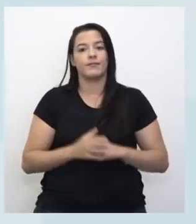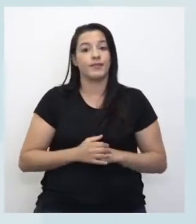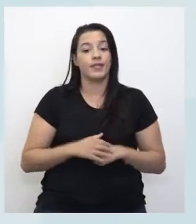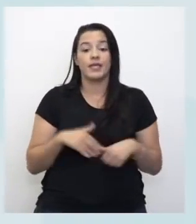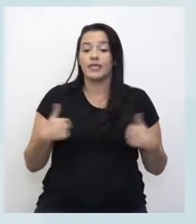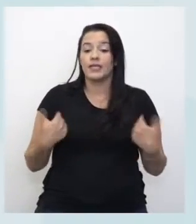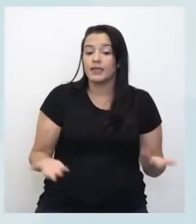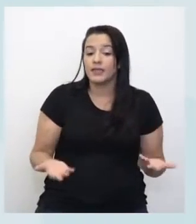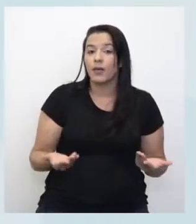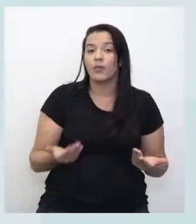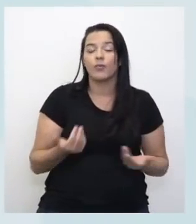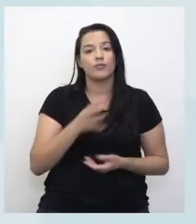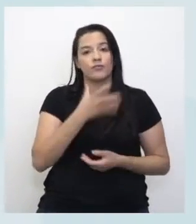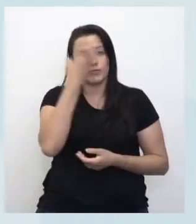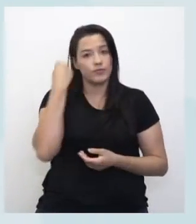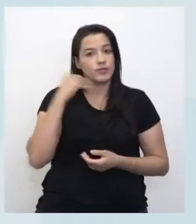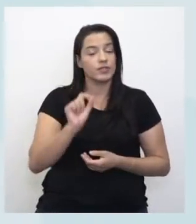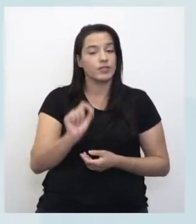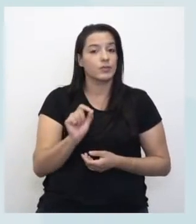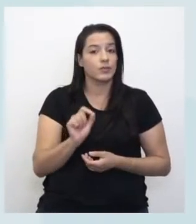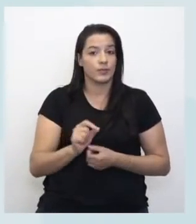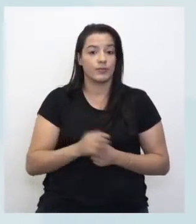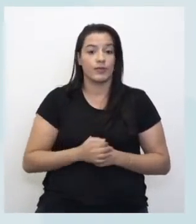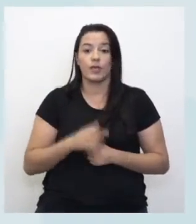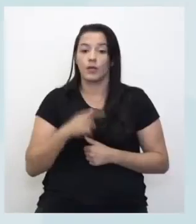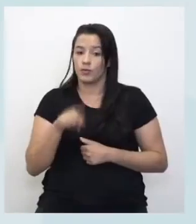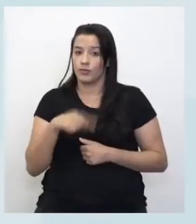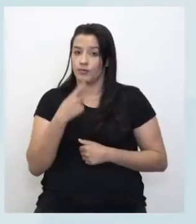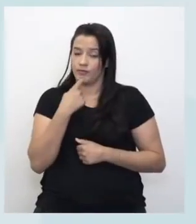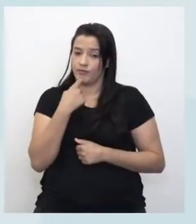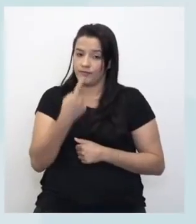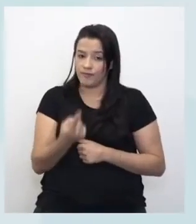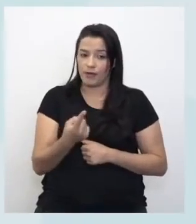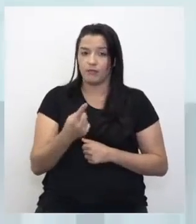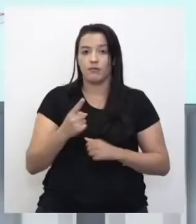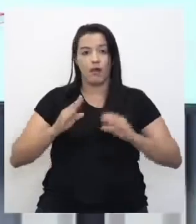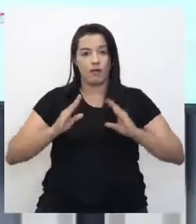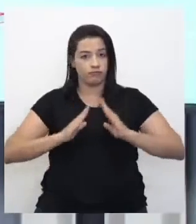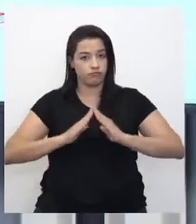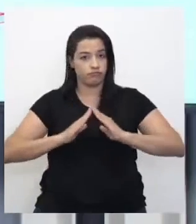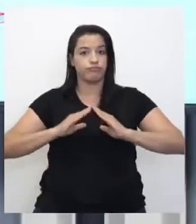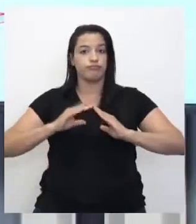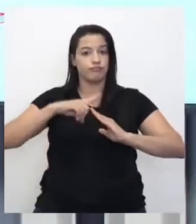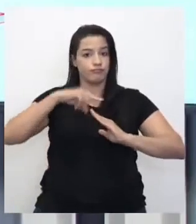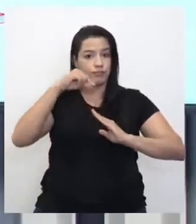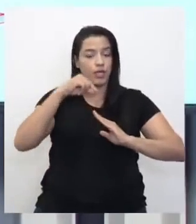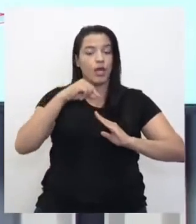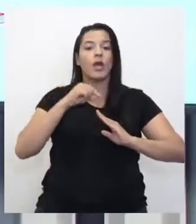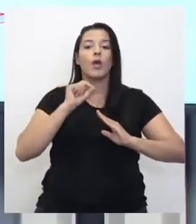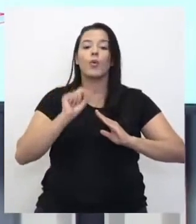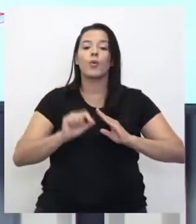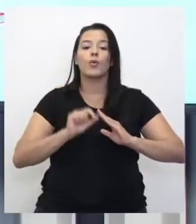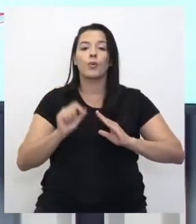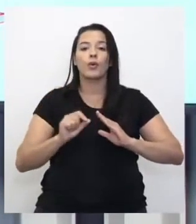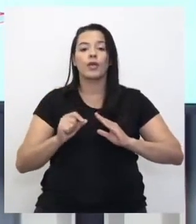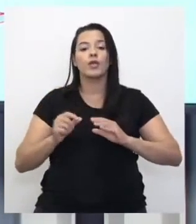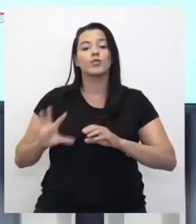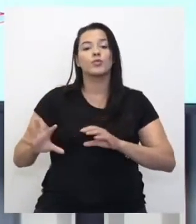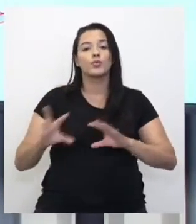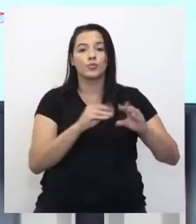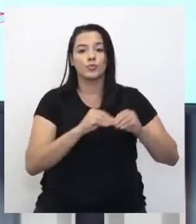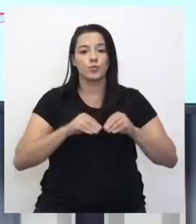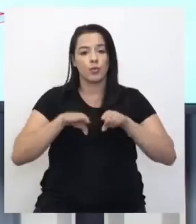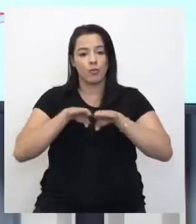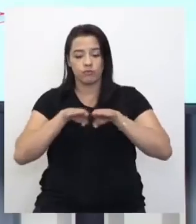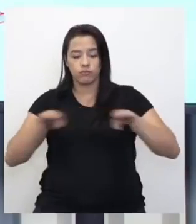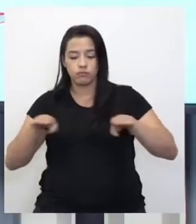Então, não se esqueça, quando falamos em pirâmides, estamos falando em sólidos geométricos